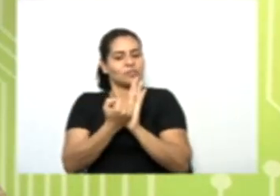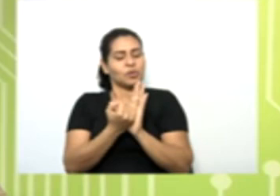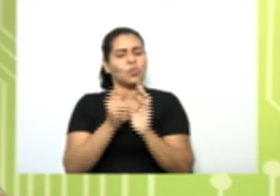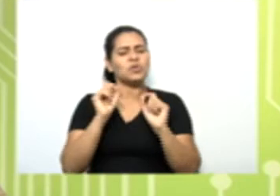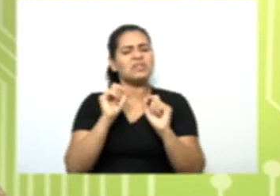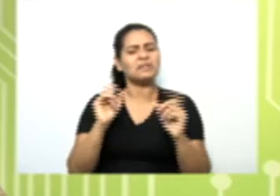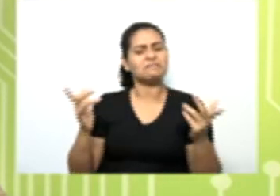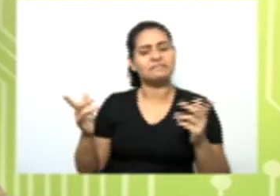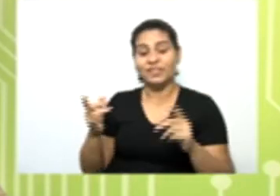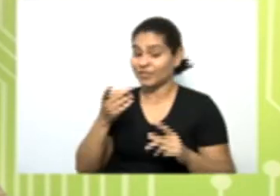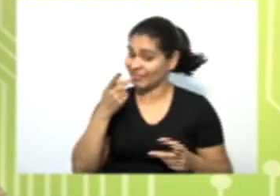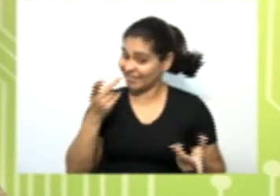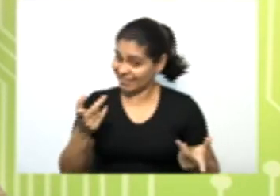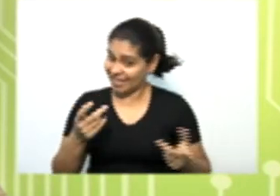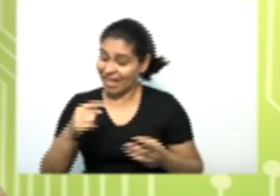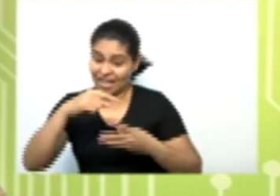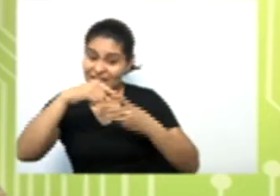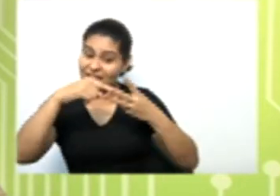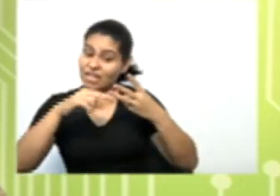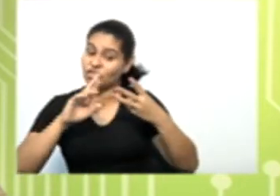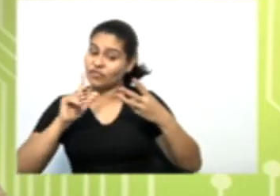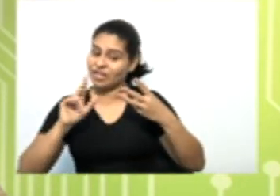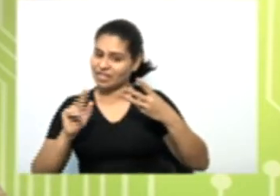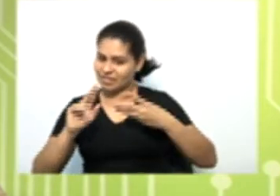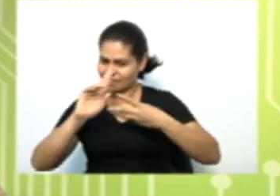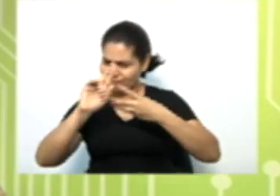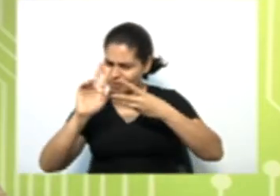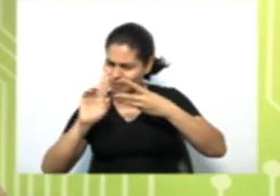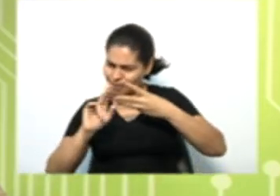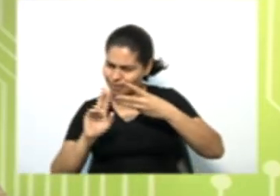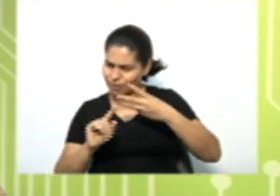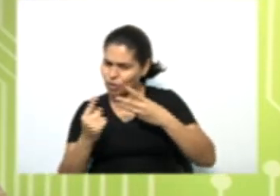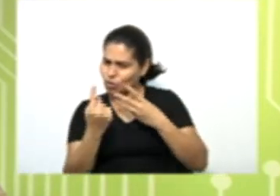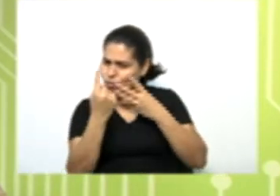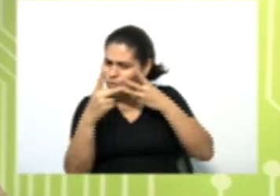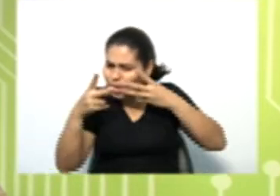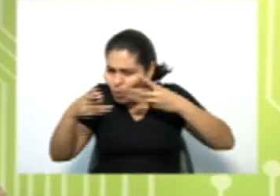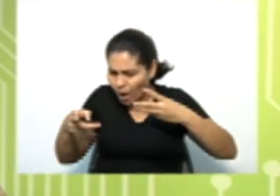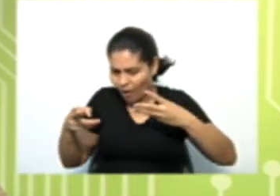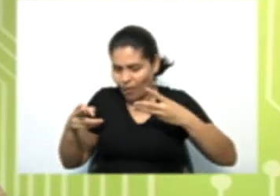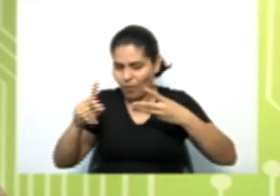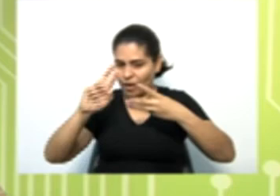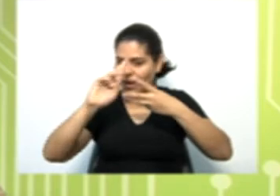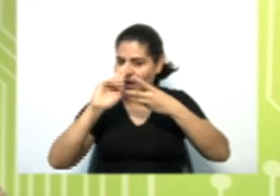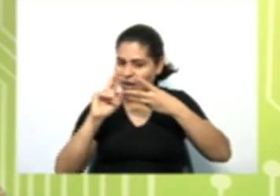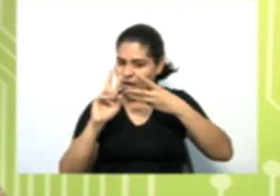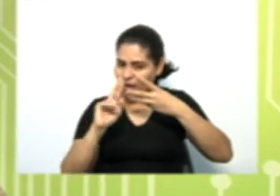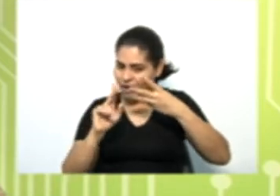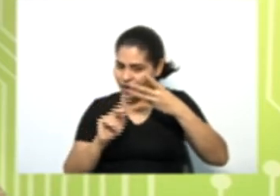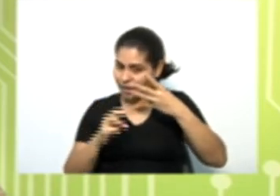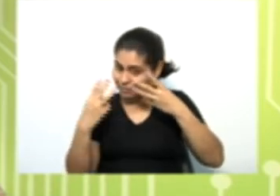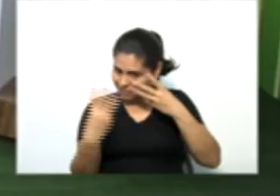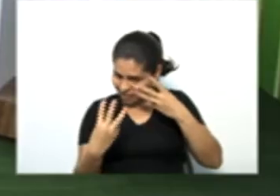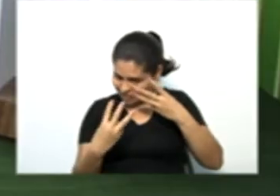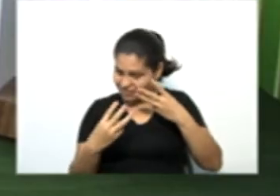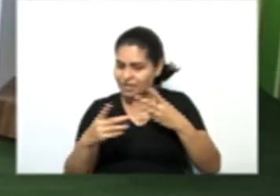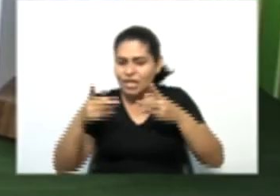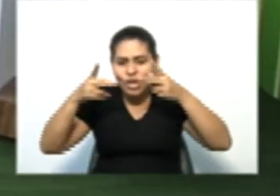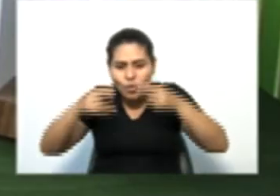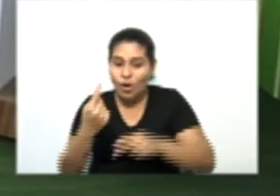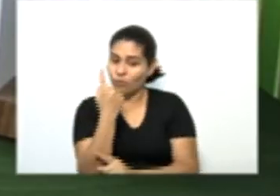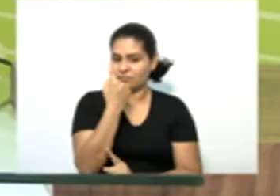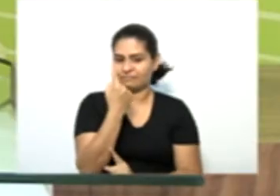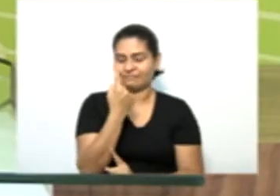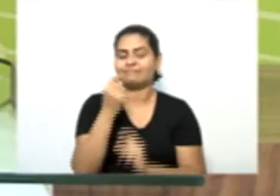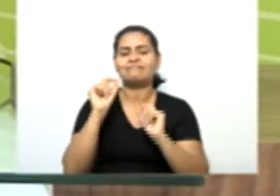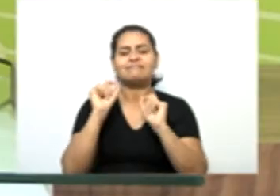semelhanças? Vou dar dica, hein? São 3 diferenças e uma semelhança. Quero ver se alguém sabe aí. Tá, aqui